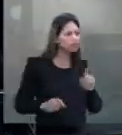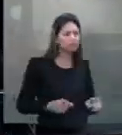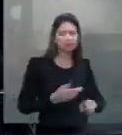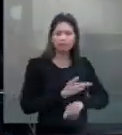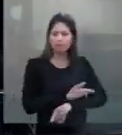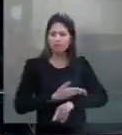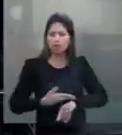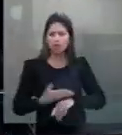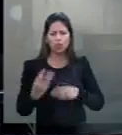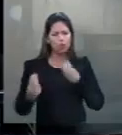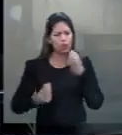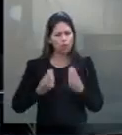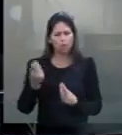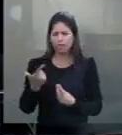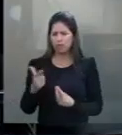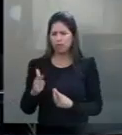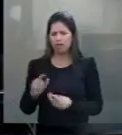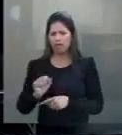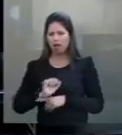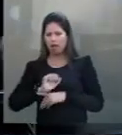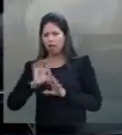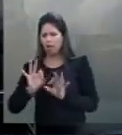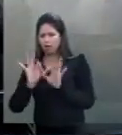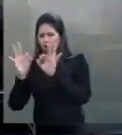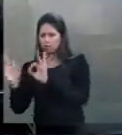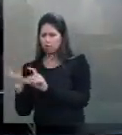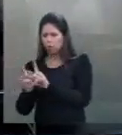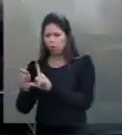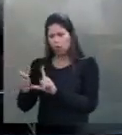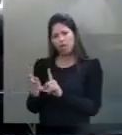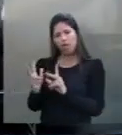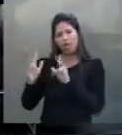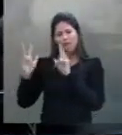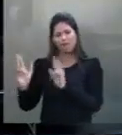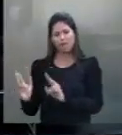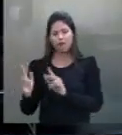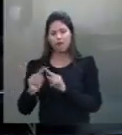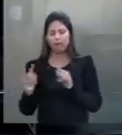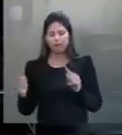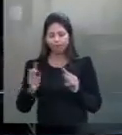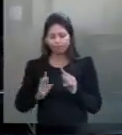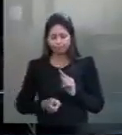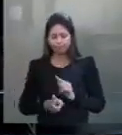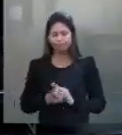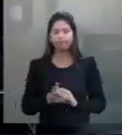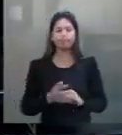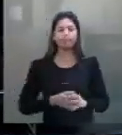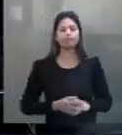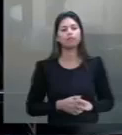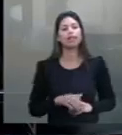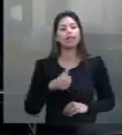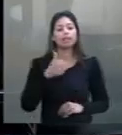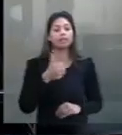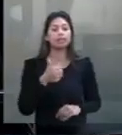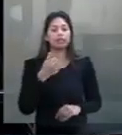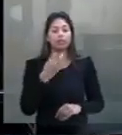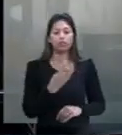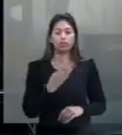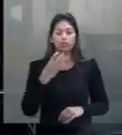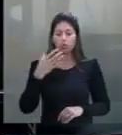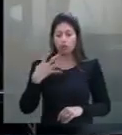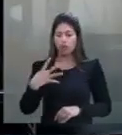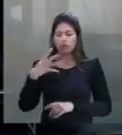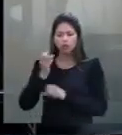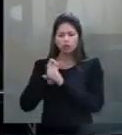reportagens como essa. Mas, enfim, vamos em frente. Há 134 anos, o